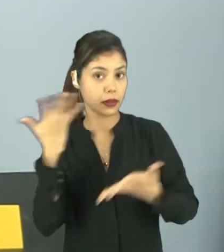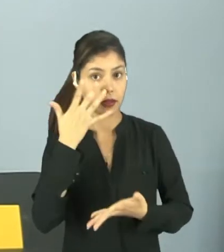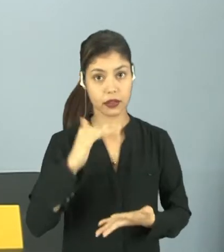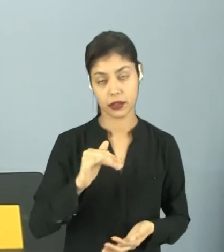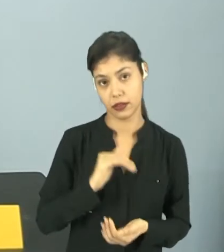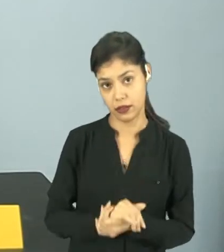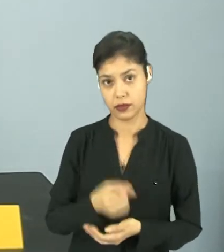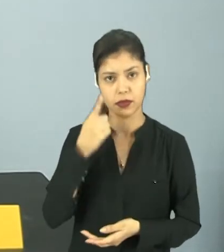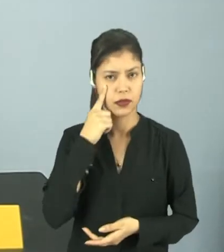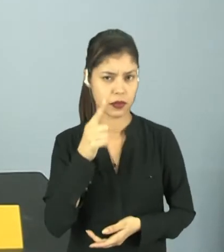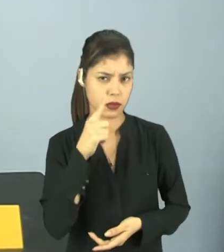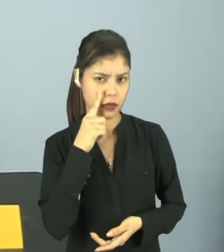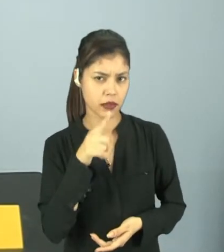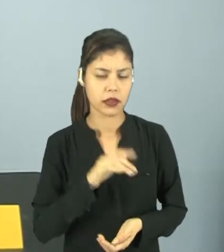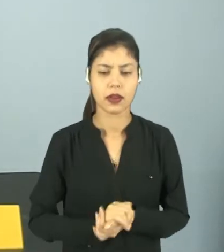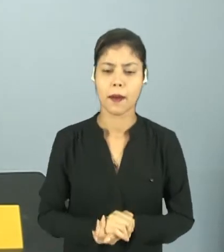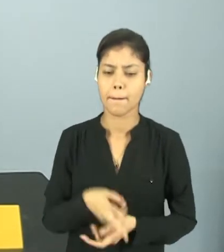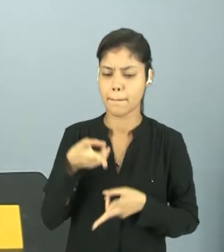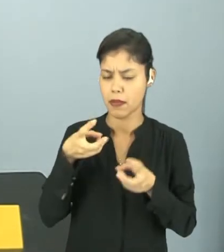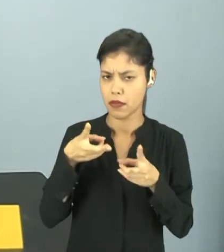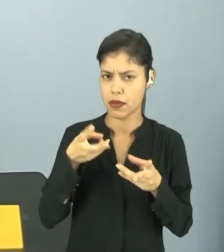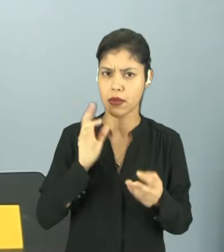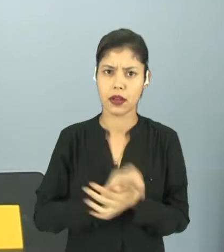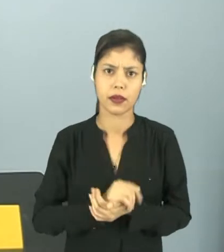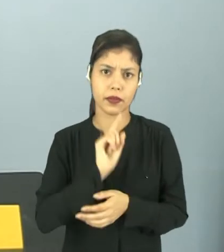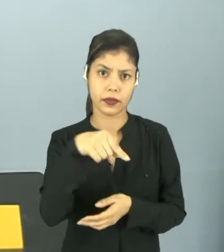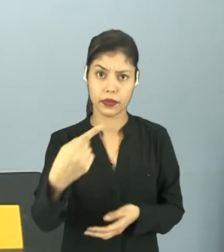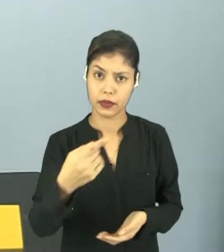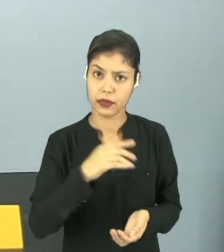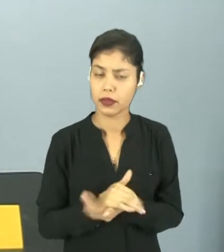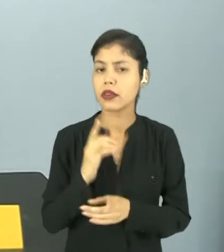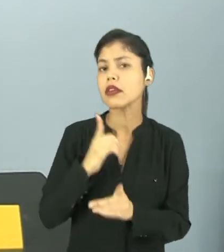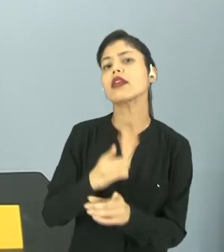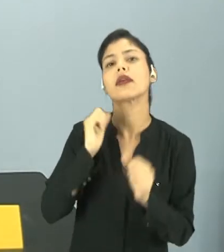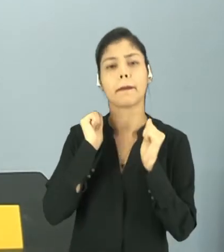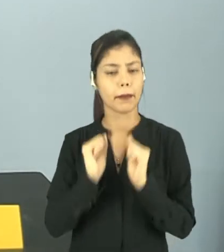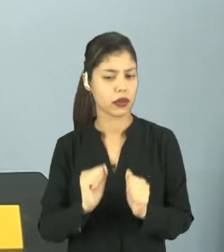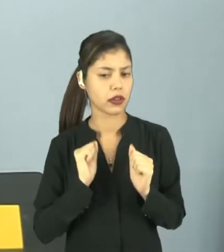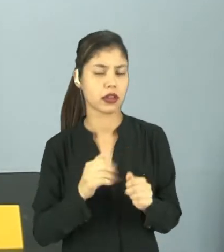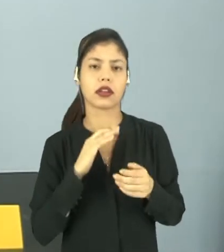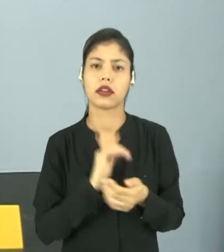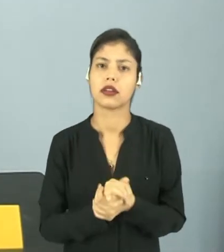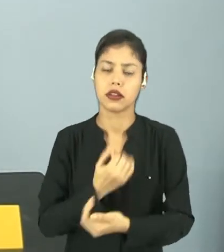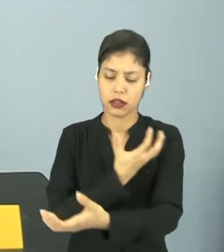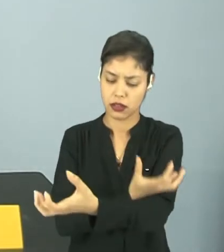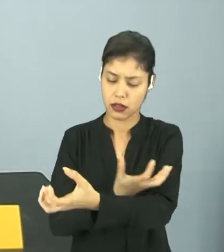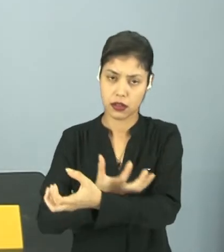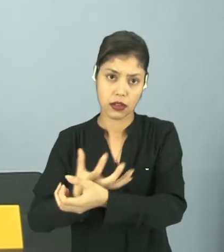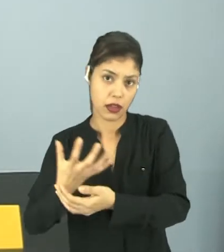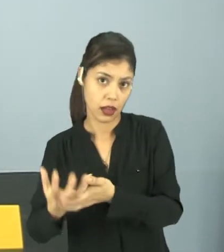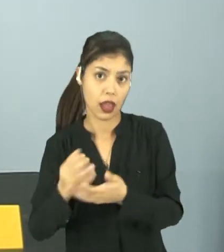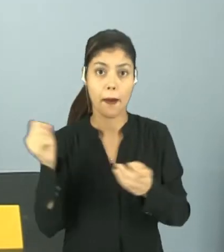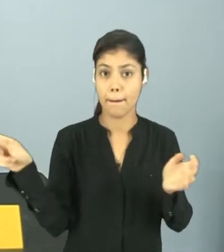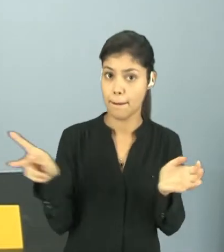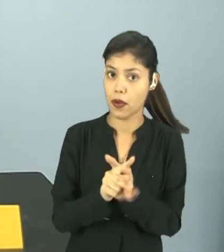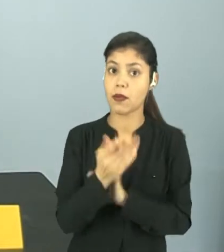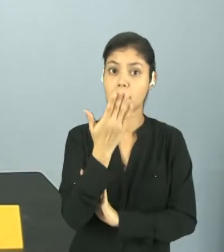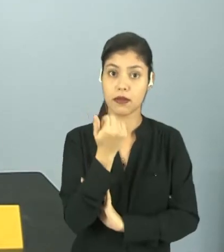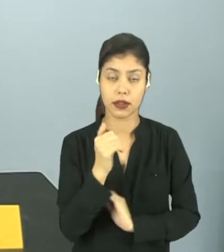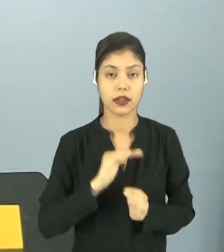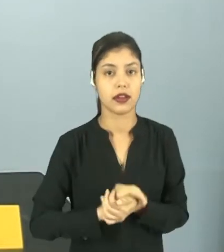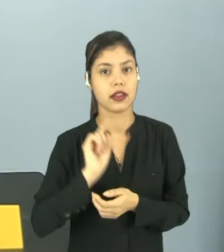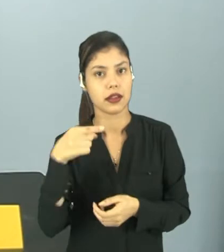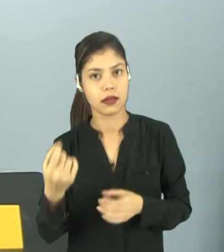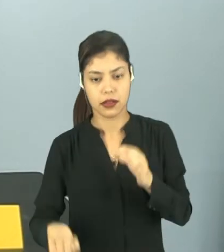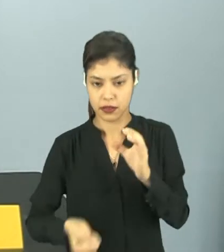crianças, vocês perceberam que a partir da descoberta de que eles poderiam plantar os seus próprios alimentos e da